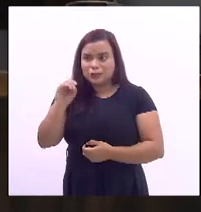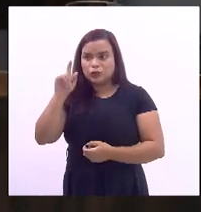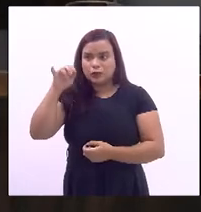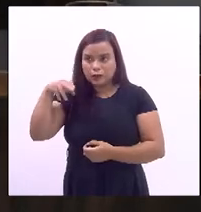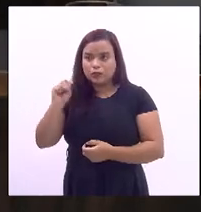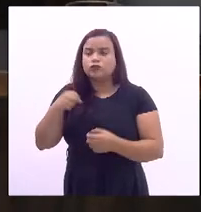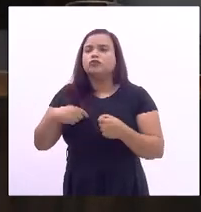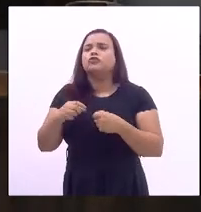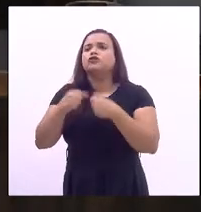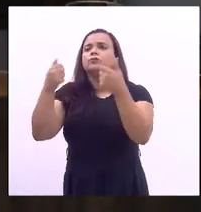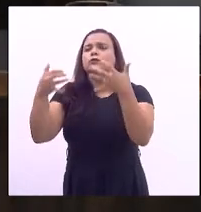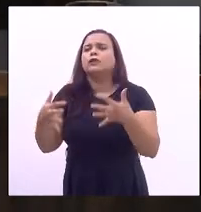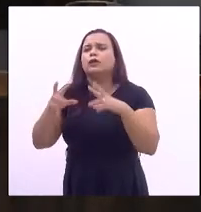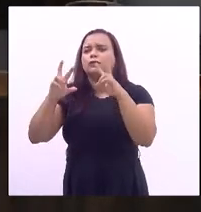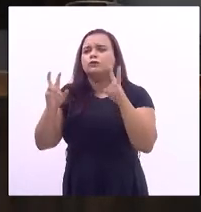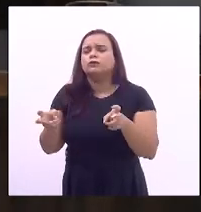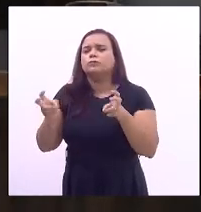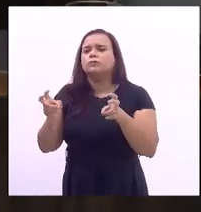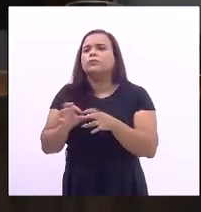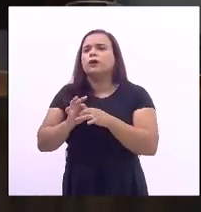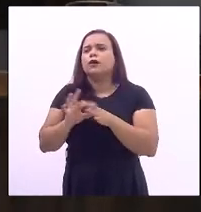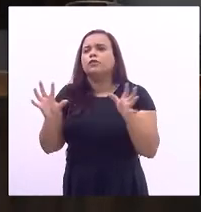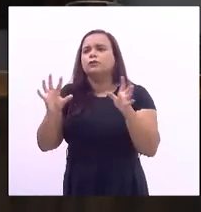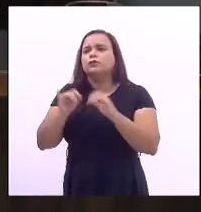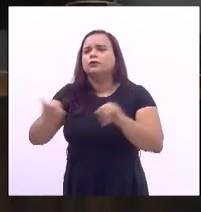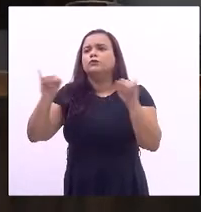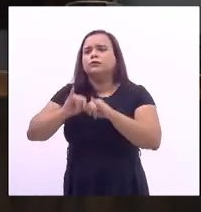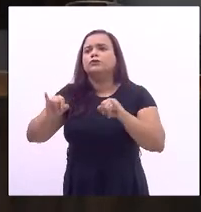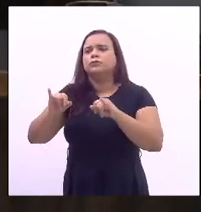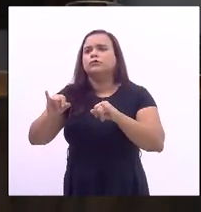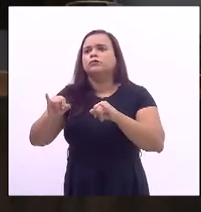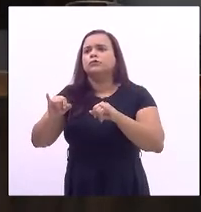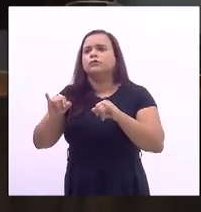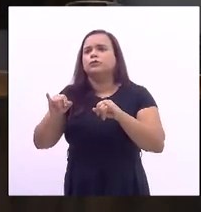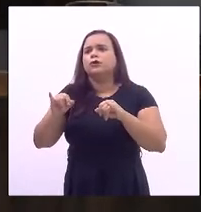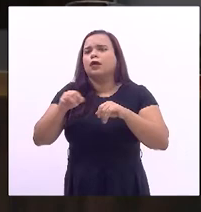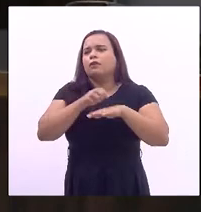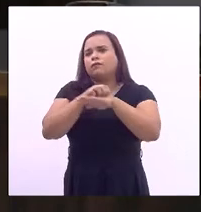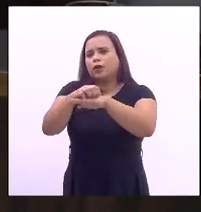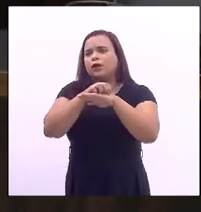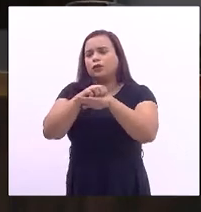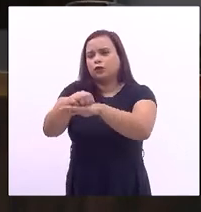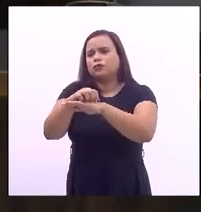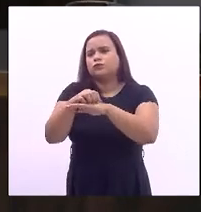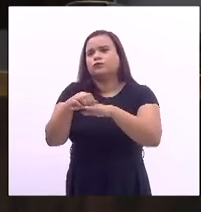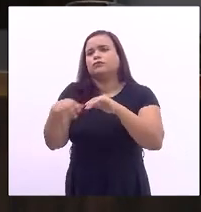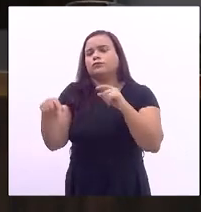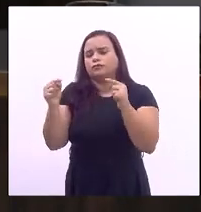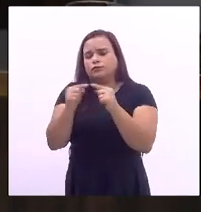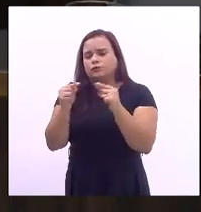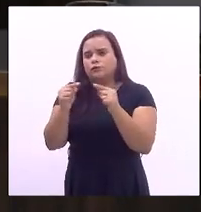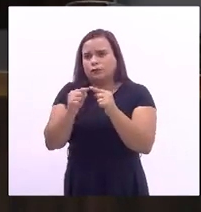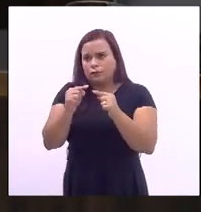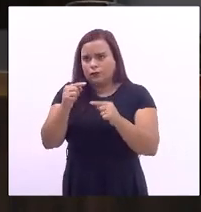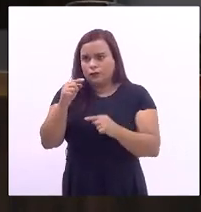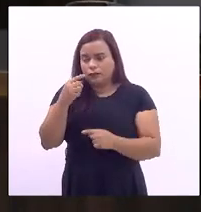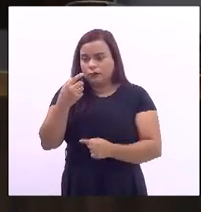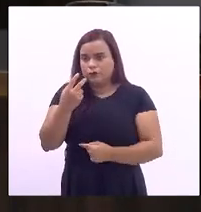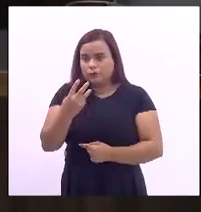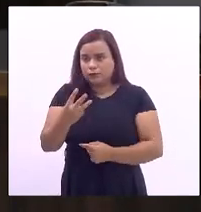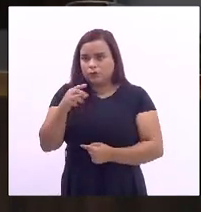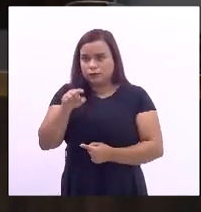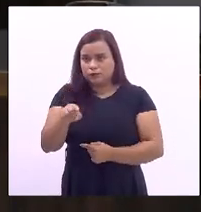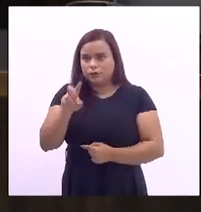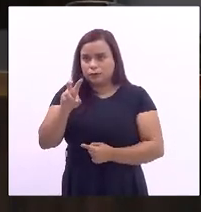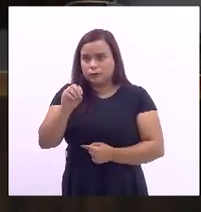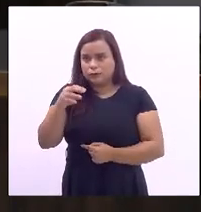Janeiro sobre a autorização de divulgação em veículos de transporte de passageiros de acordo com a lei 6504 de 2013 da